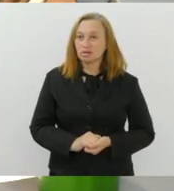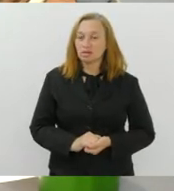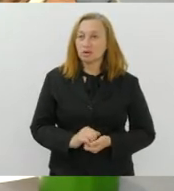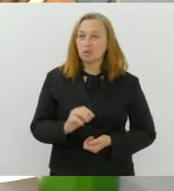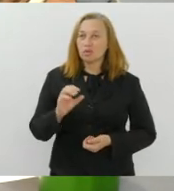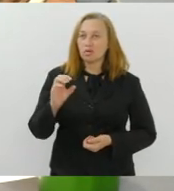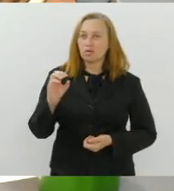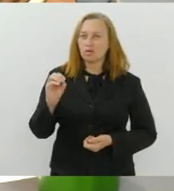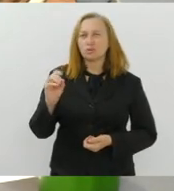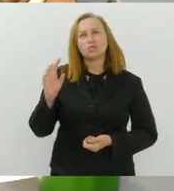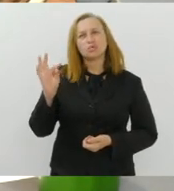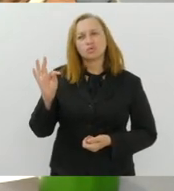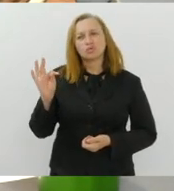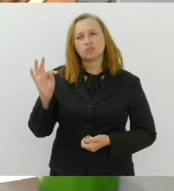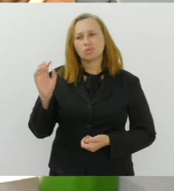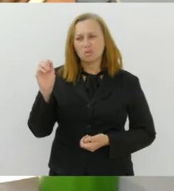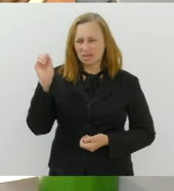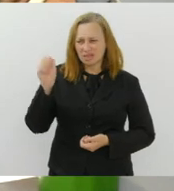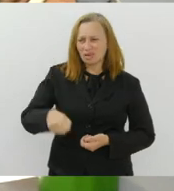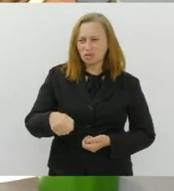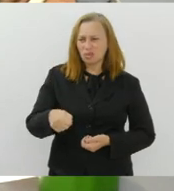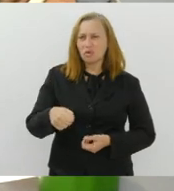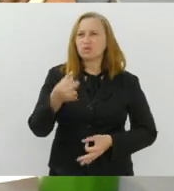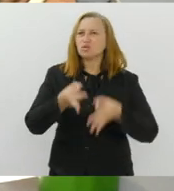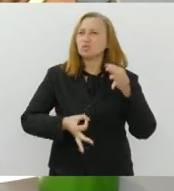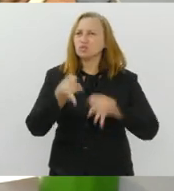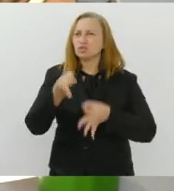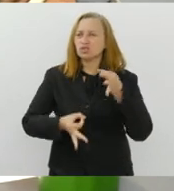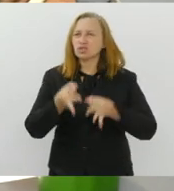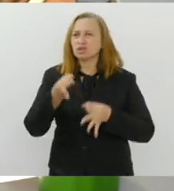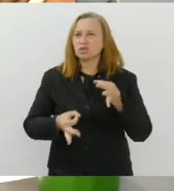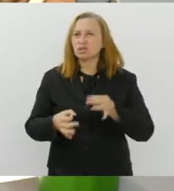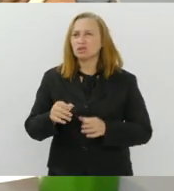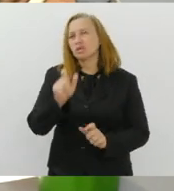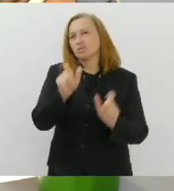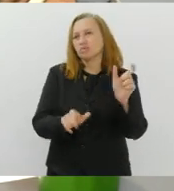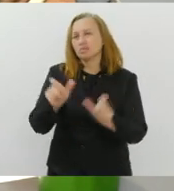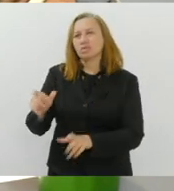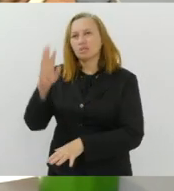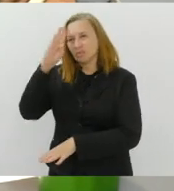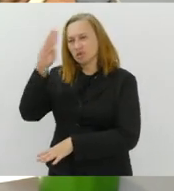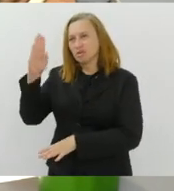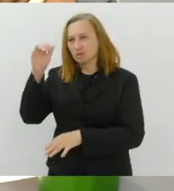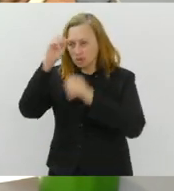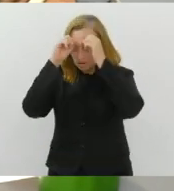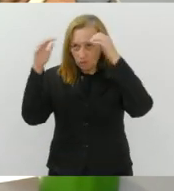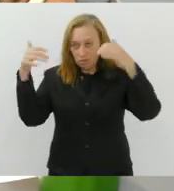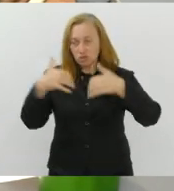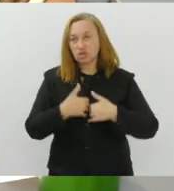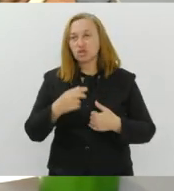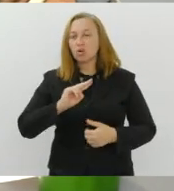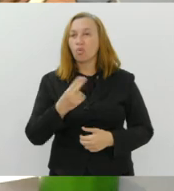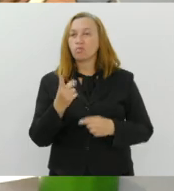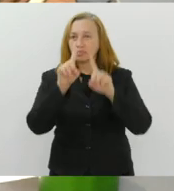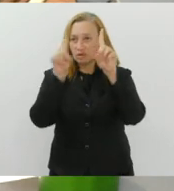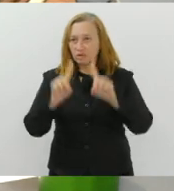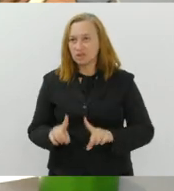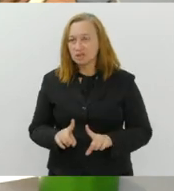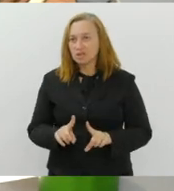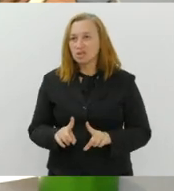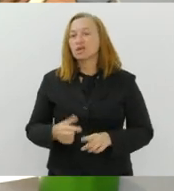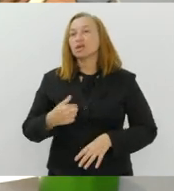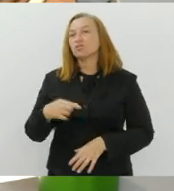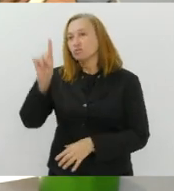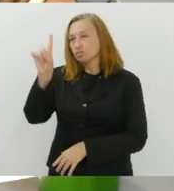Thor busca por justiça, principalmente para as pessoas autistas e pessoas com deficiência. Eu comecei a atuar com direito